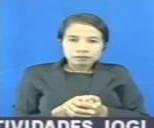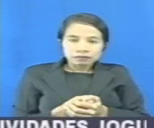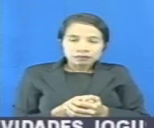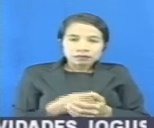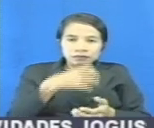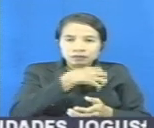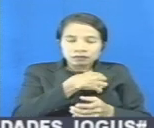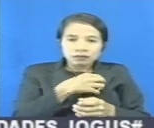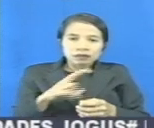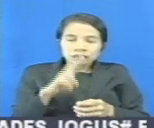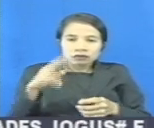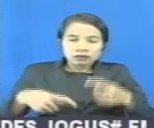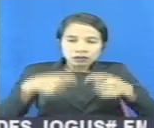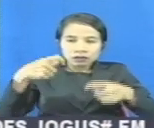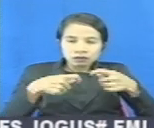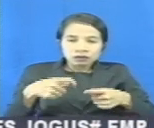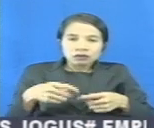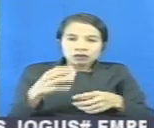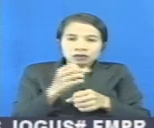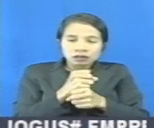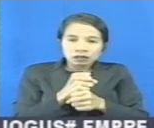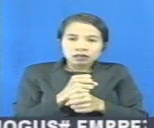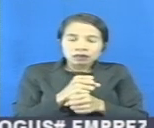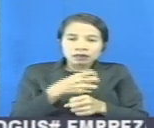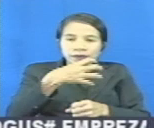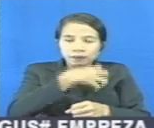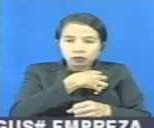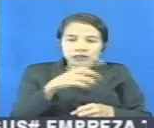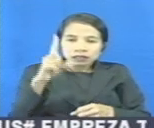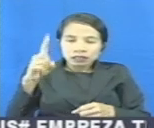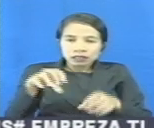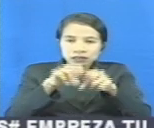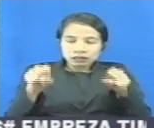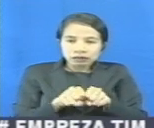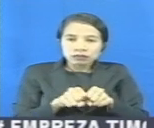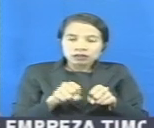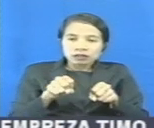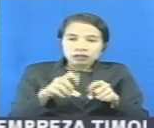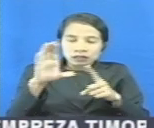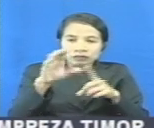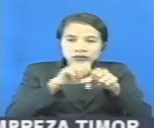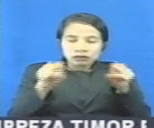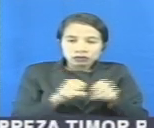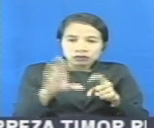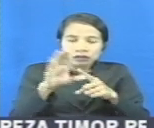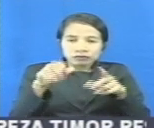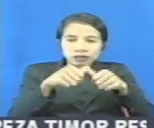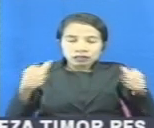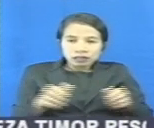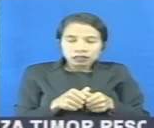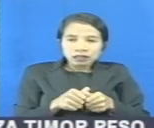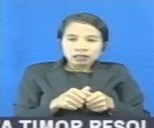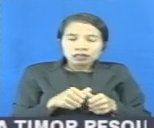Pensi que executa mandado tribunal, hori detain oknu penitel ida, do sefi shuku, sefi aldeia, suku manluana, no mo